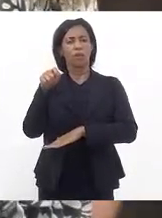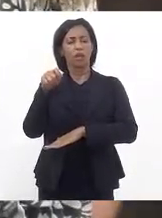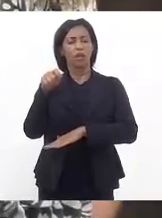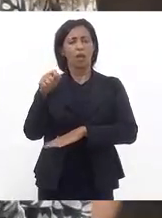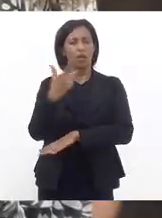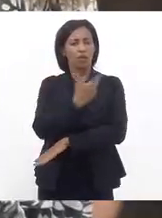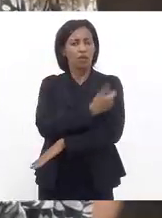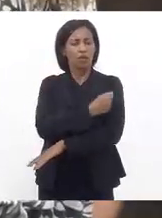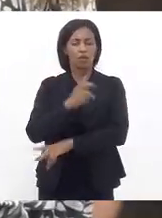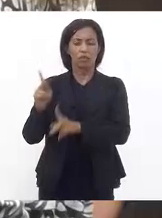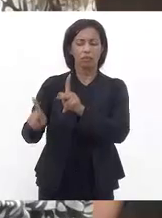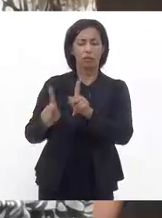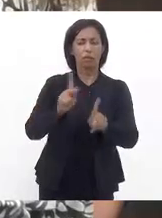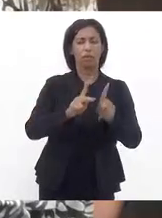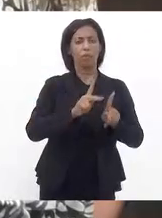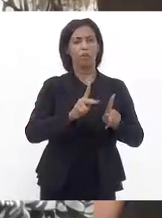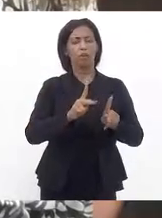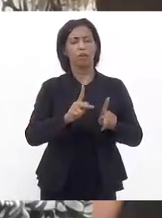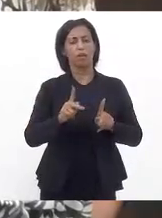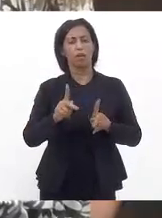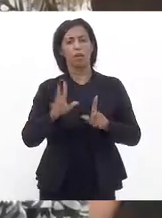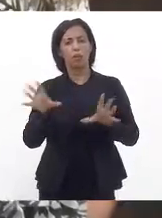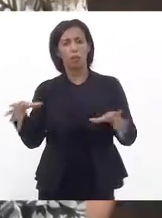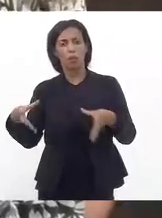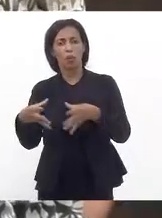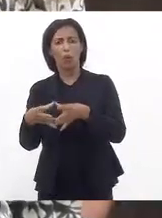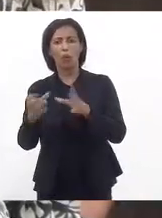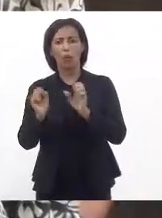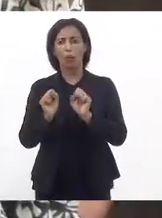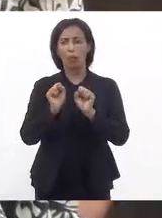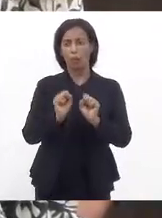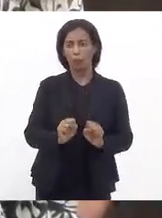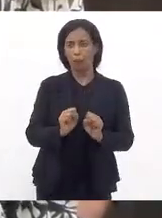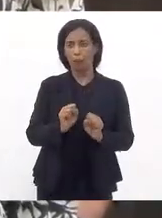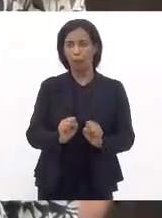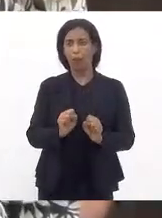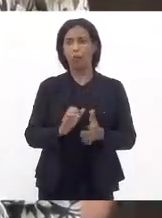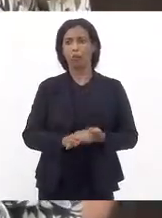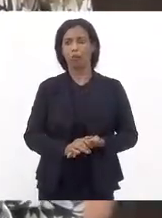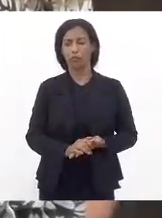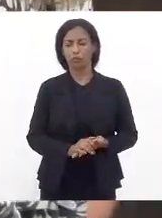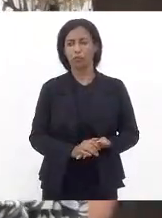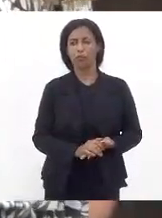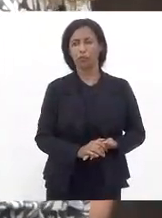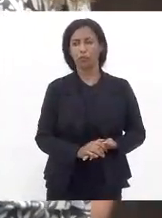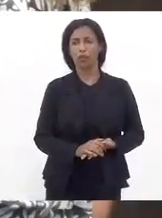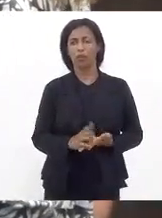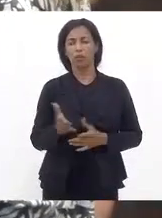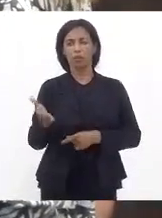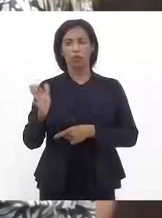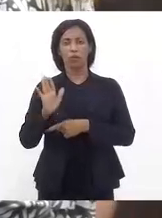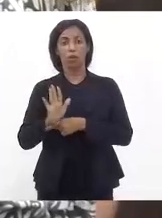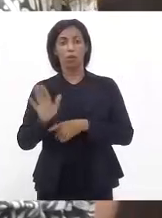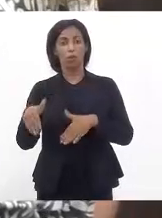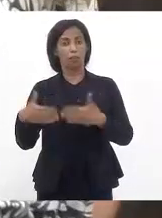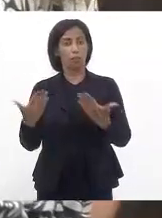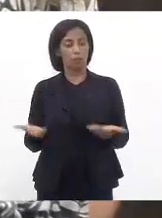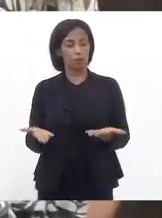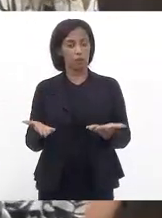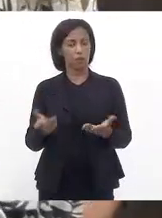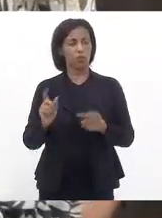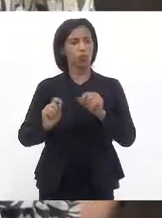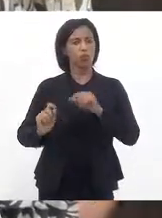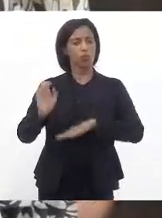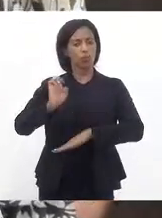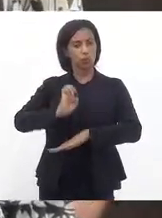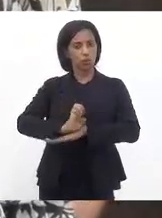da população e ela pode ser obrigatória Inclusive a vacinação da cor verde no entanto